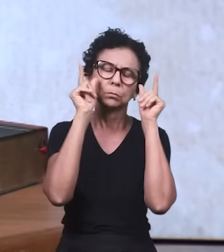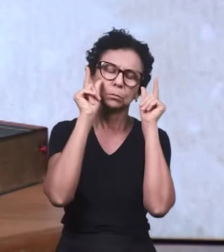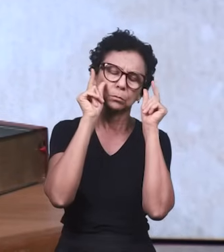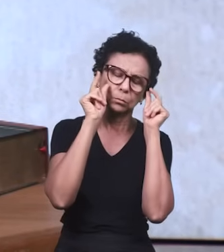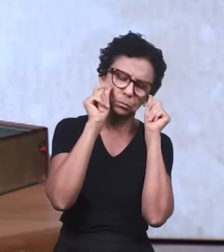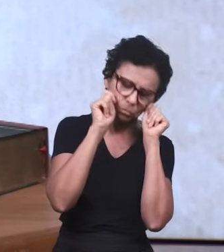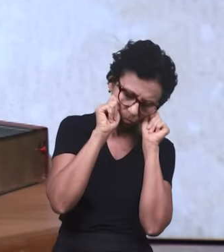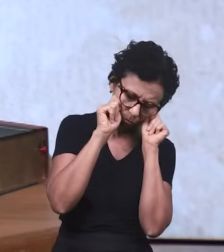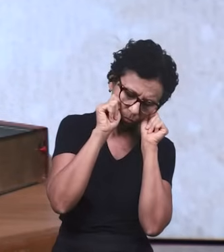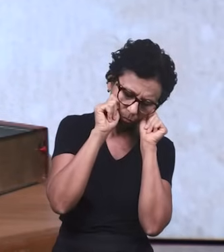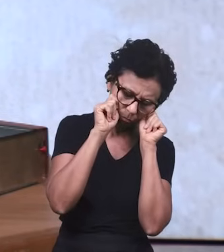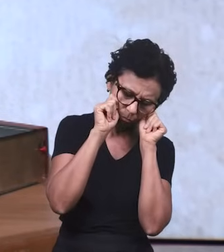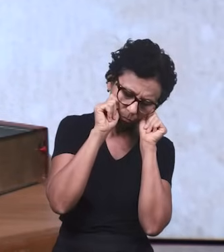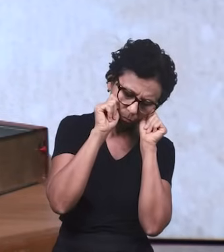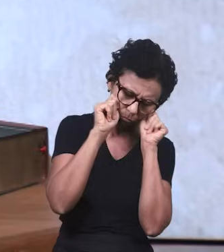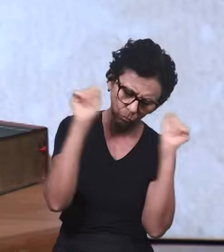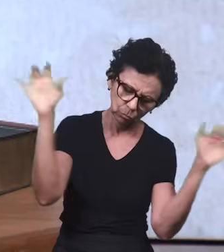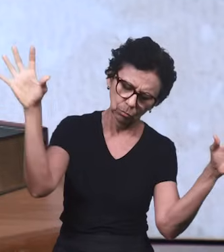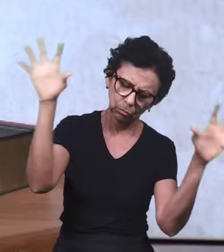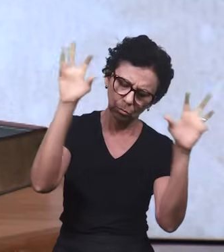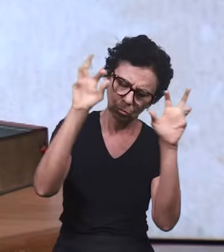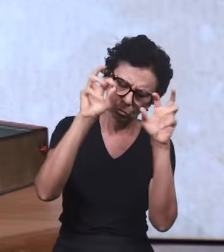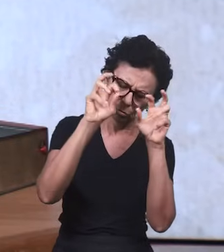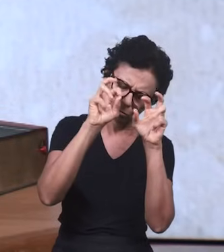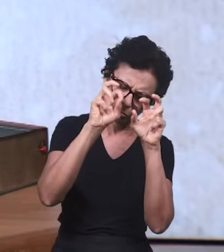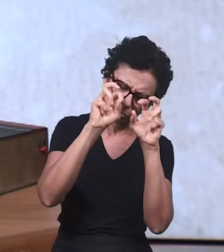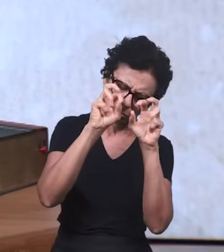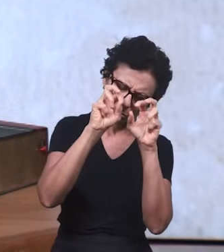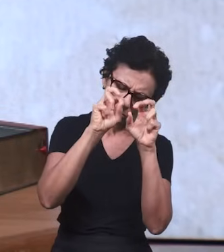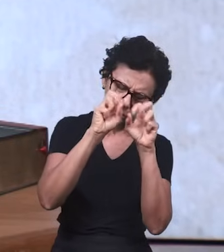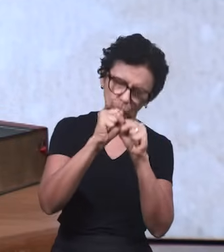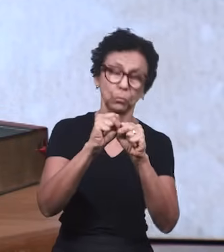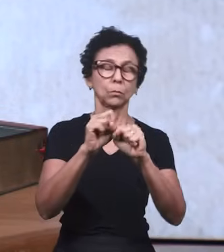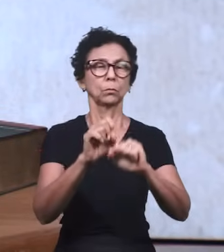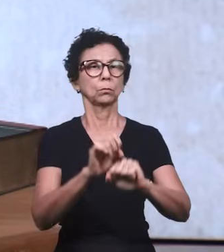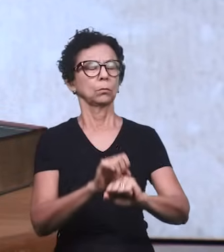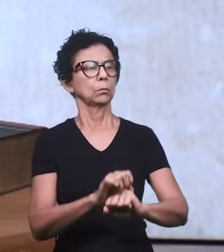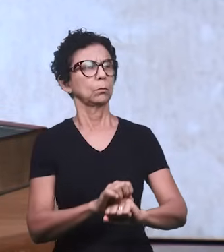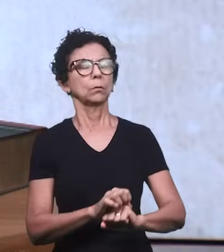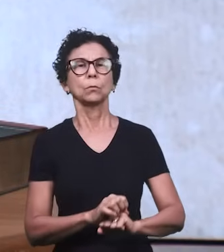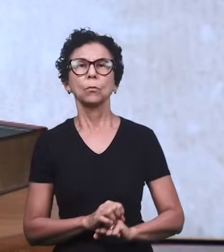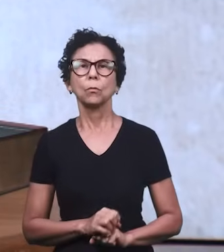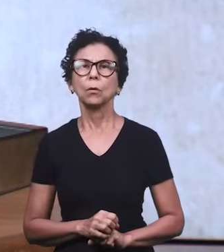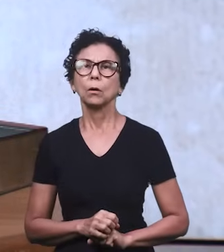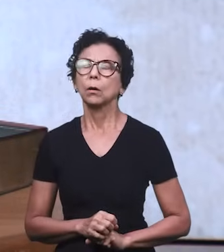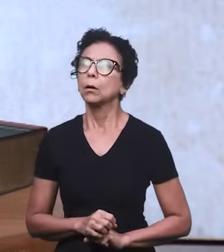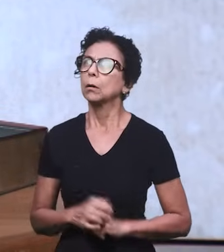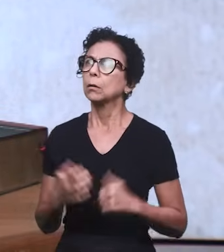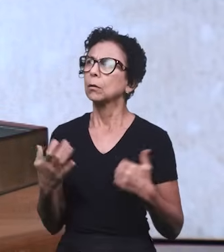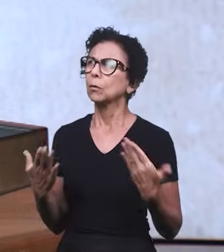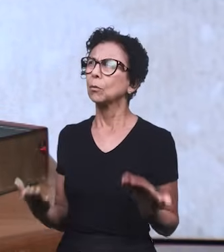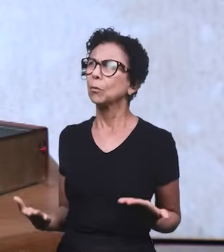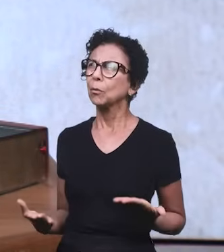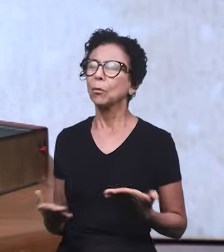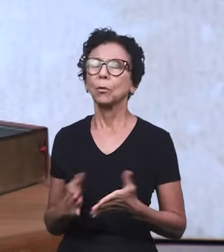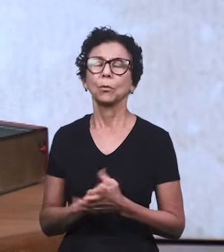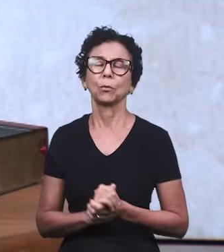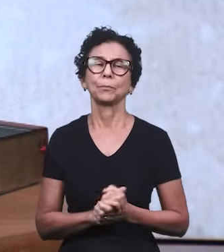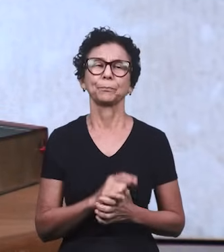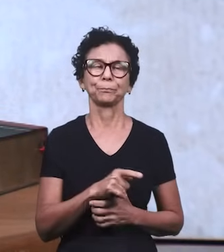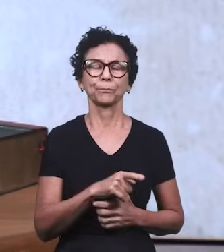ele então disse a Abrão saibas de certo que Peregrina será a tua